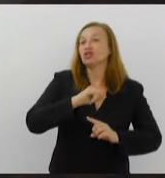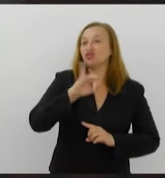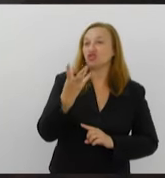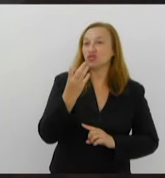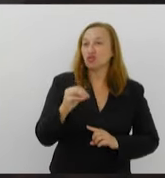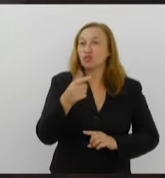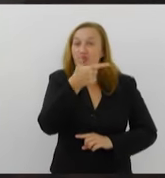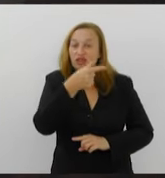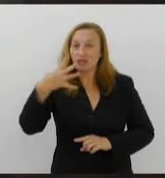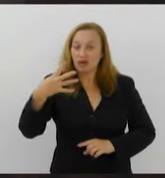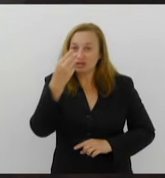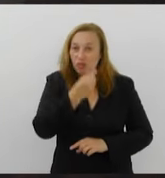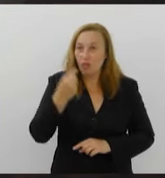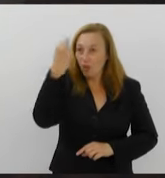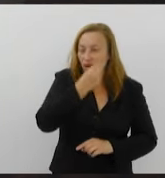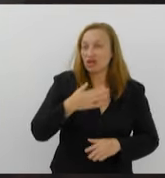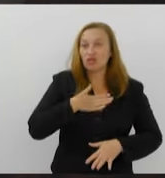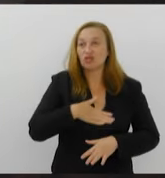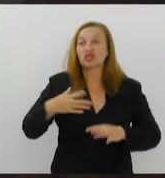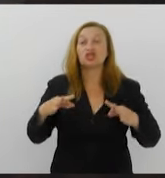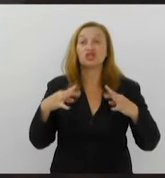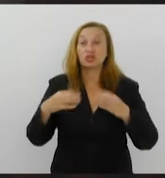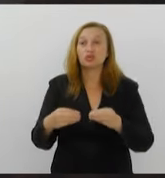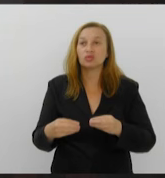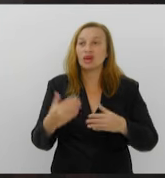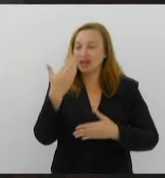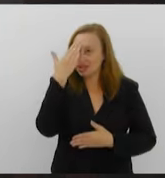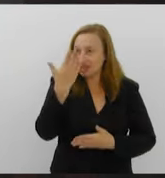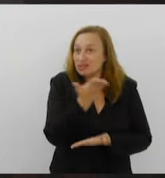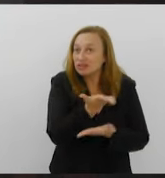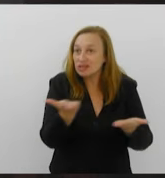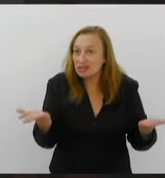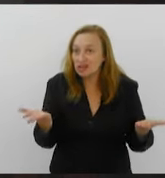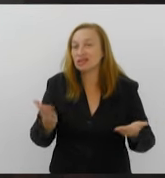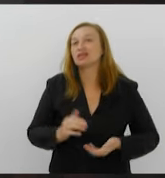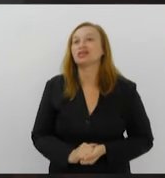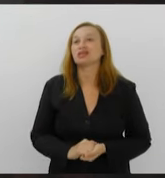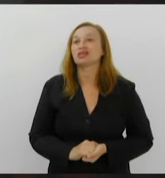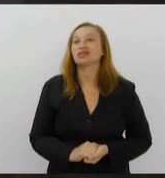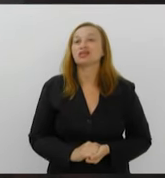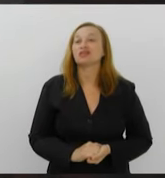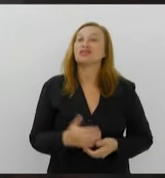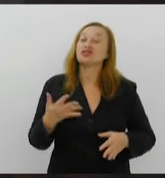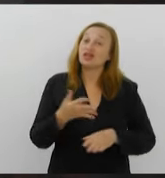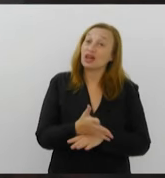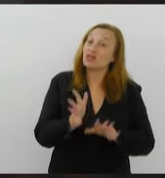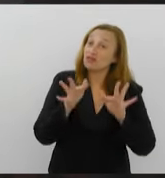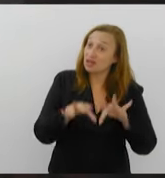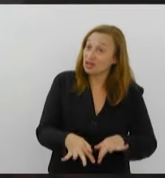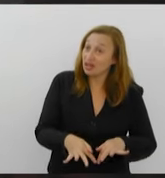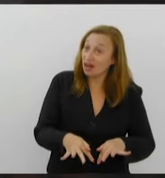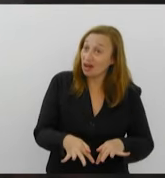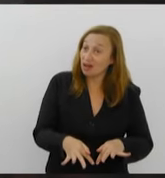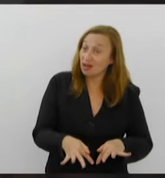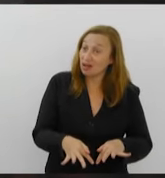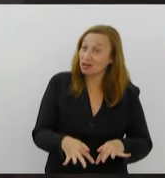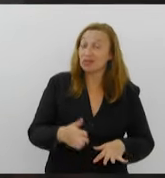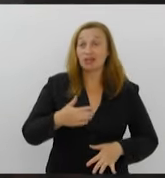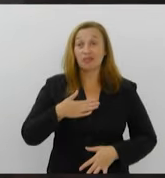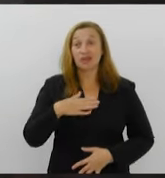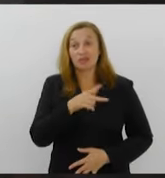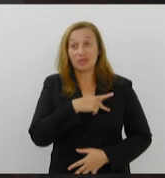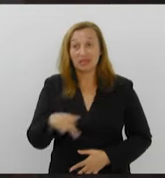horas, e gostaria, antes de mais nada, de agradecer a vocês. Eu já vou chegar no final do biênio de minha